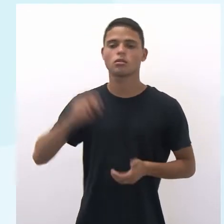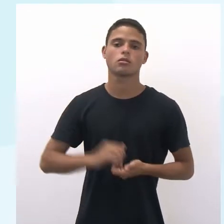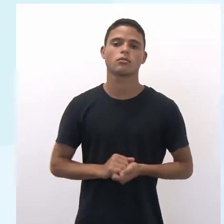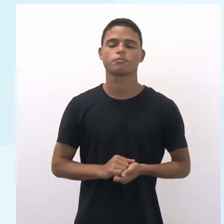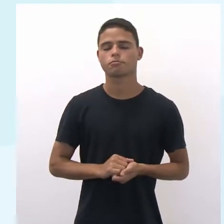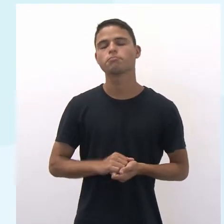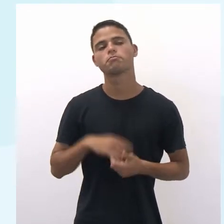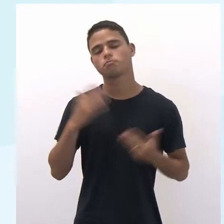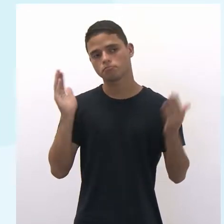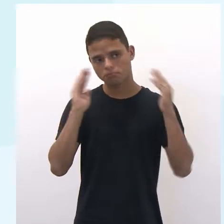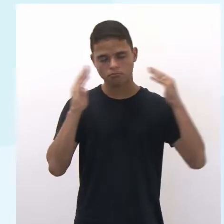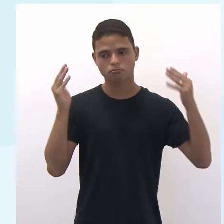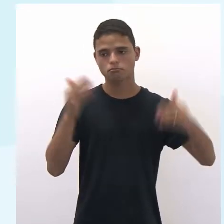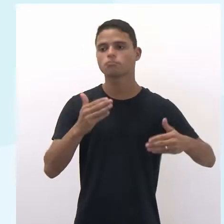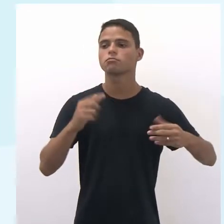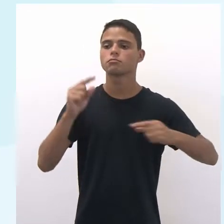óbvio.